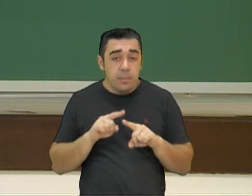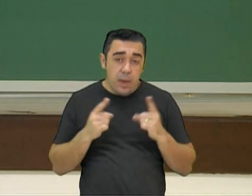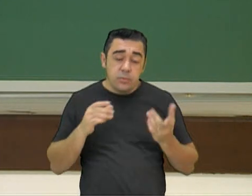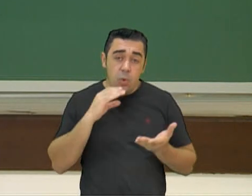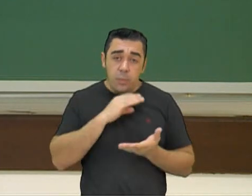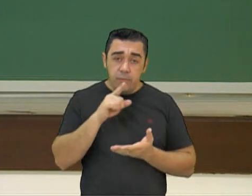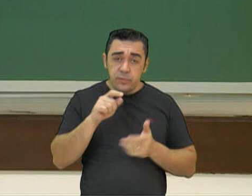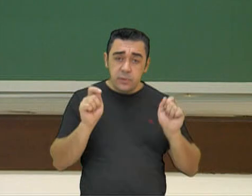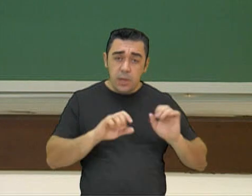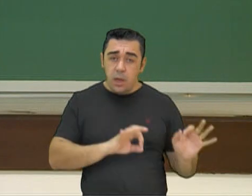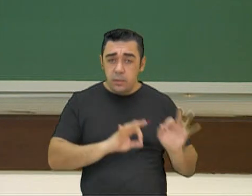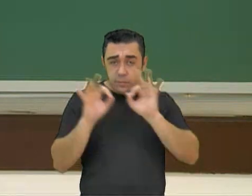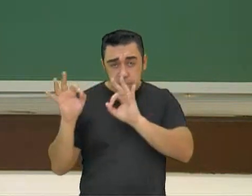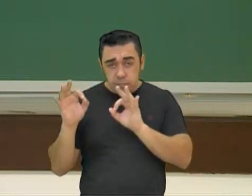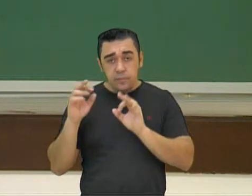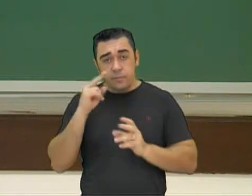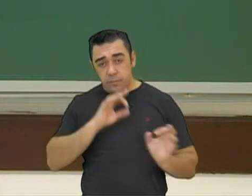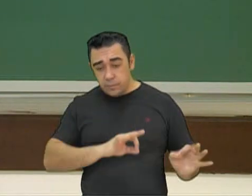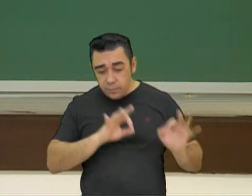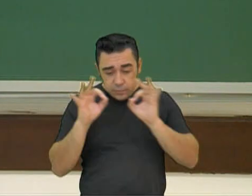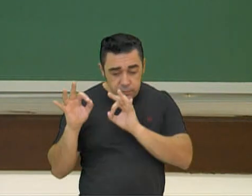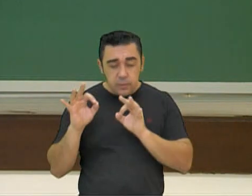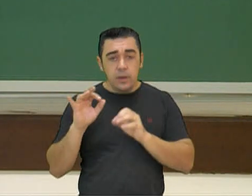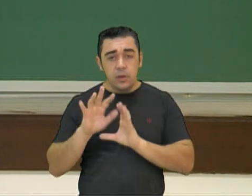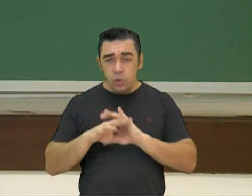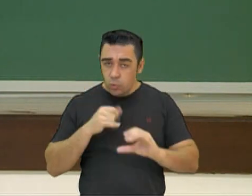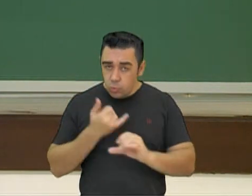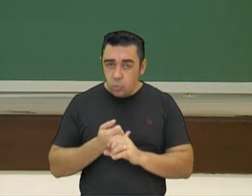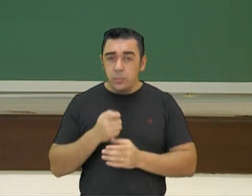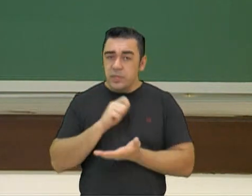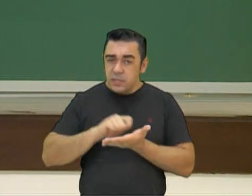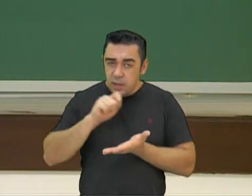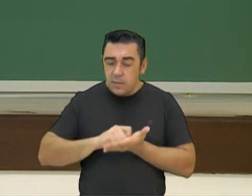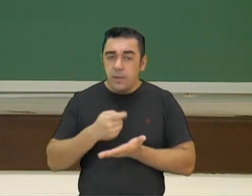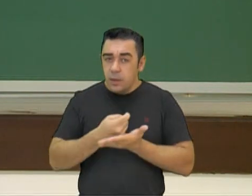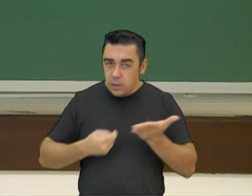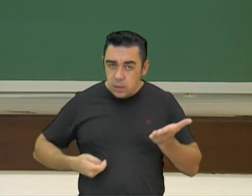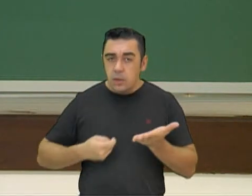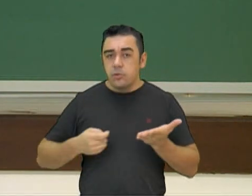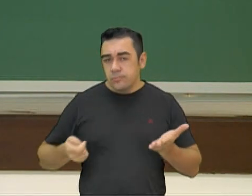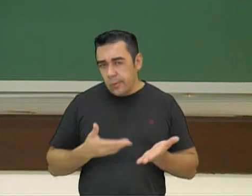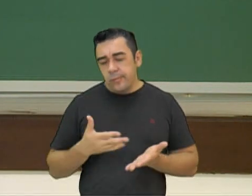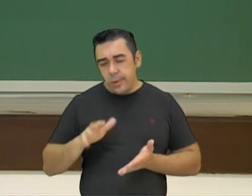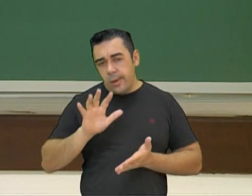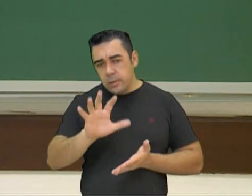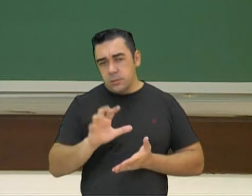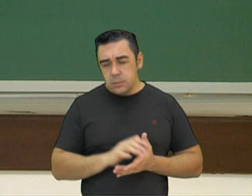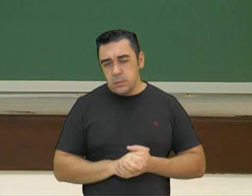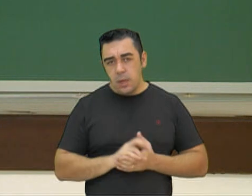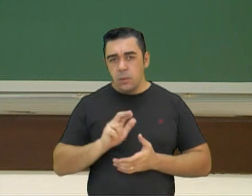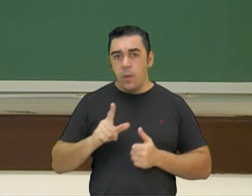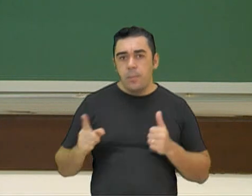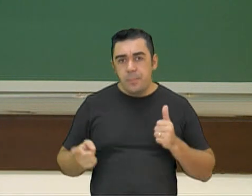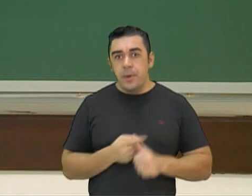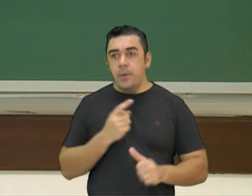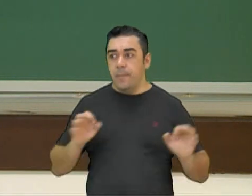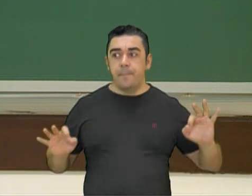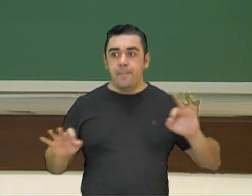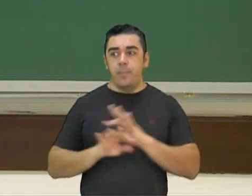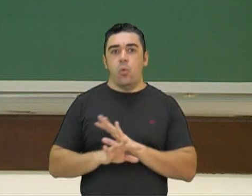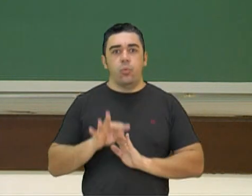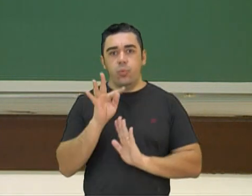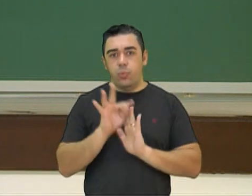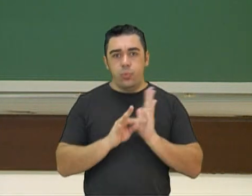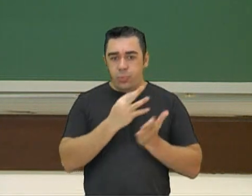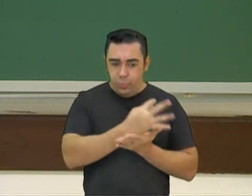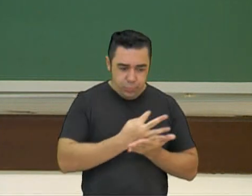pode retomar isso depois, né? E reescrever o texto. A ideia é essa mesmo, né? Não é a primeira vez o texto sai uma maravilha.